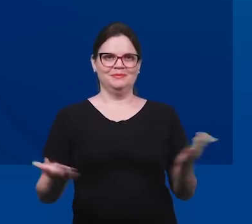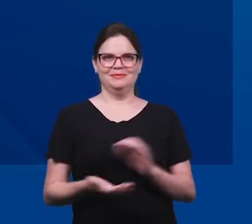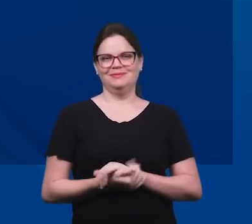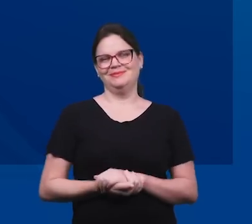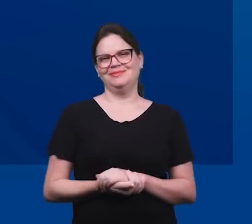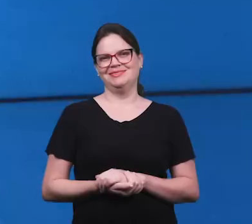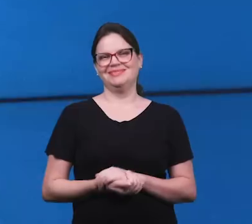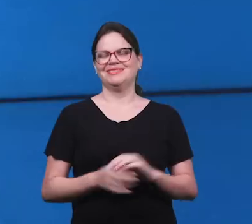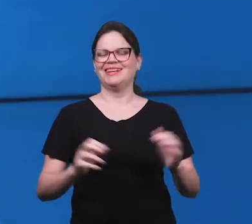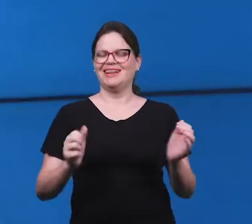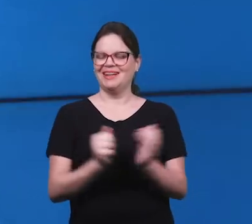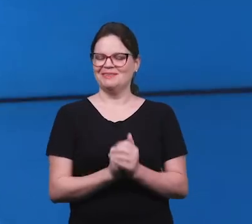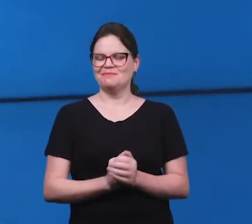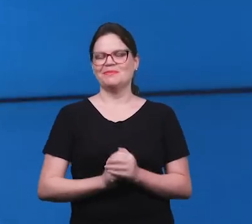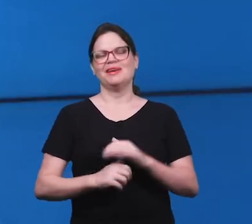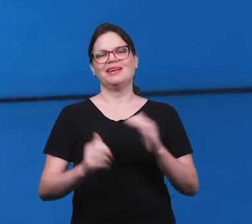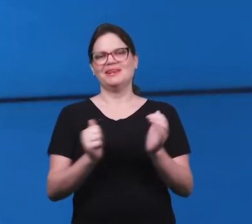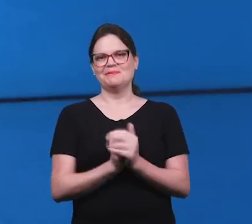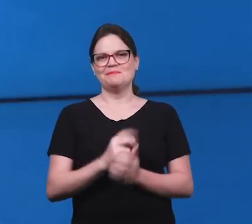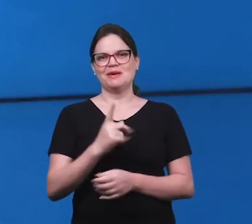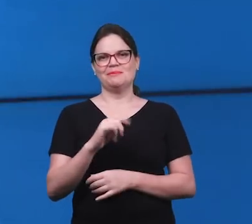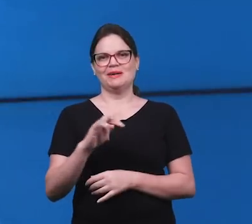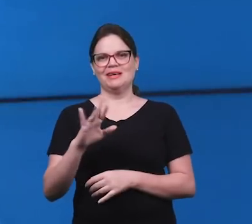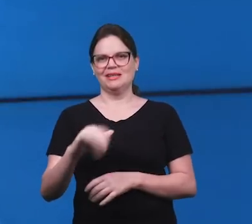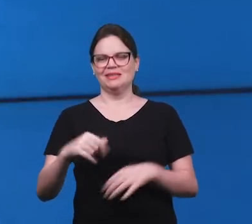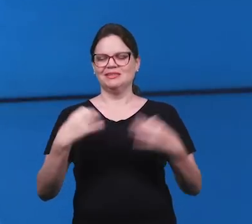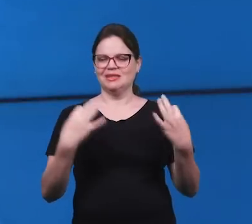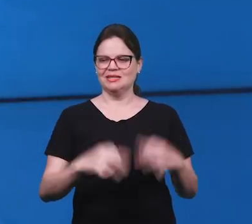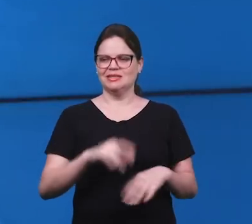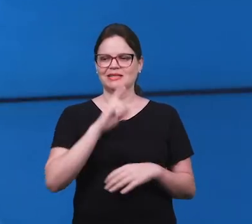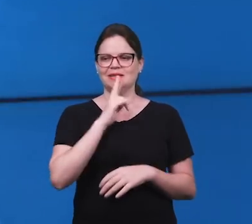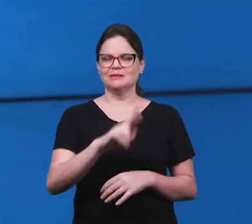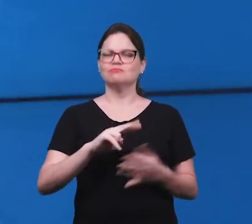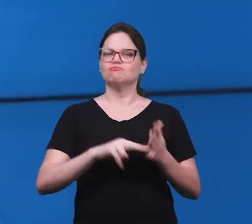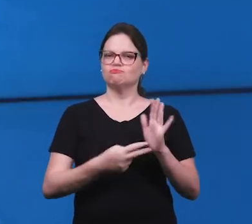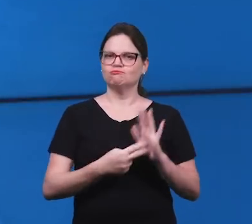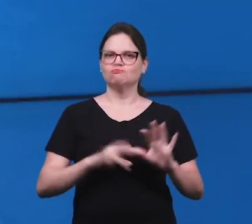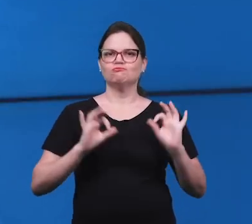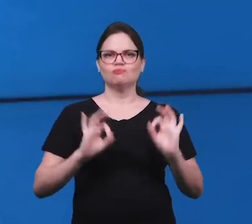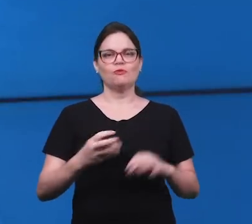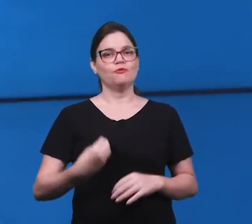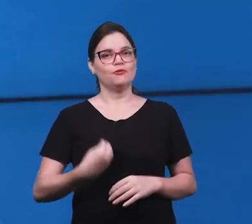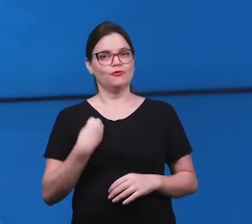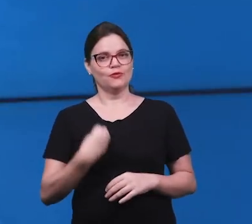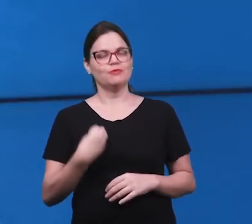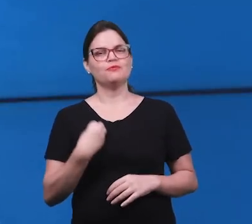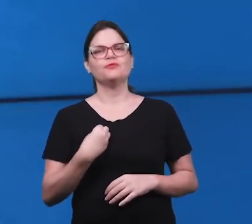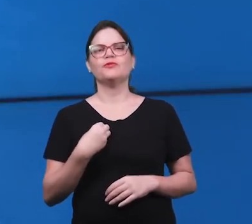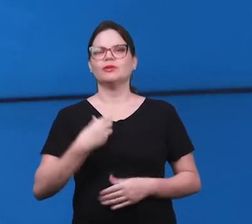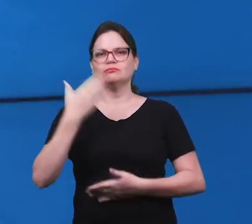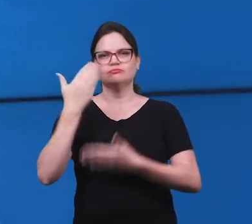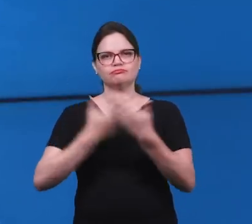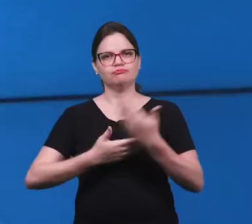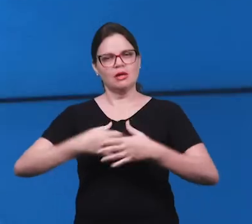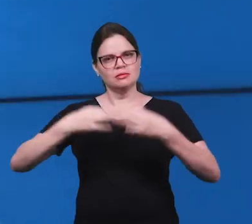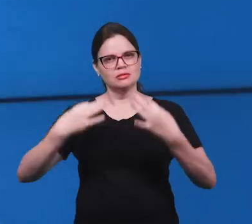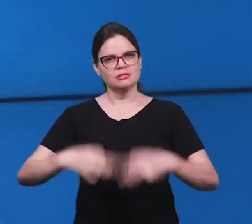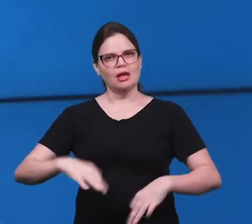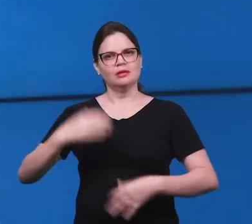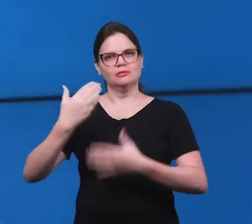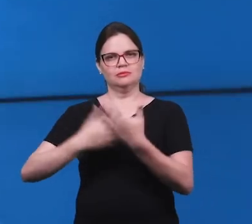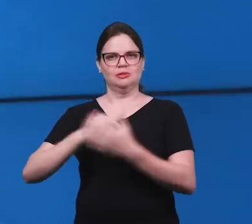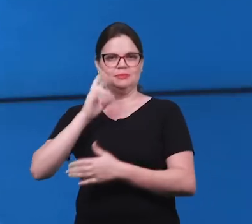Senhor Jesus. Amém, Patrícia? Foi essa mesma resposta, né? Significa exatamente viver de maneira